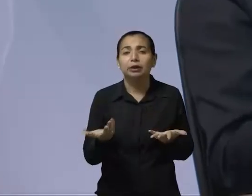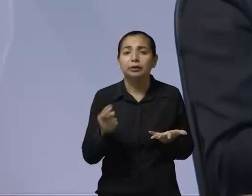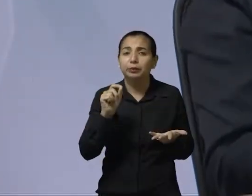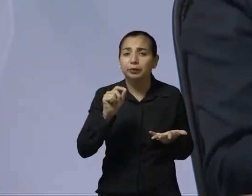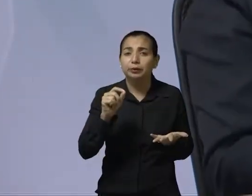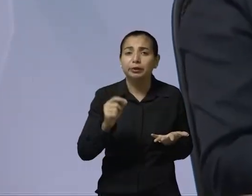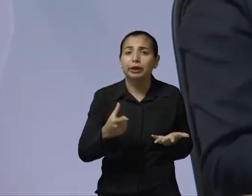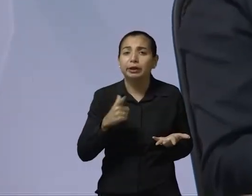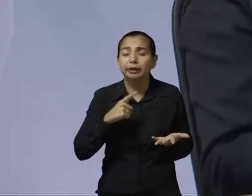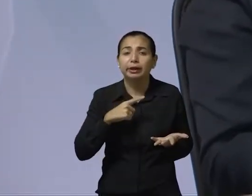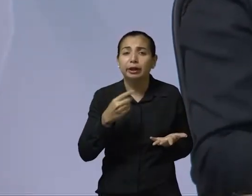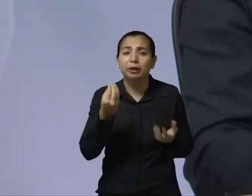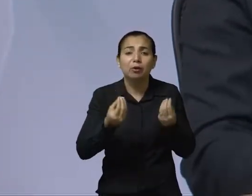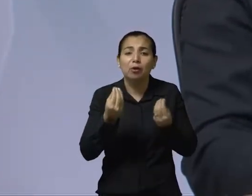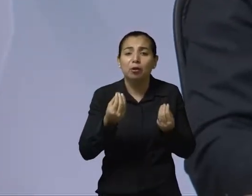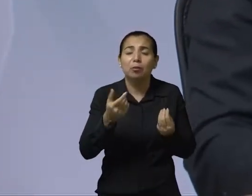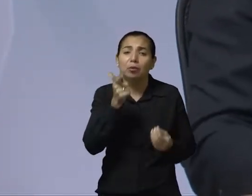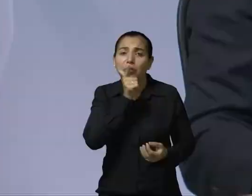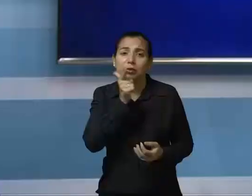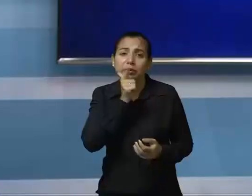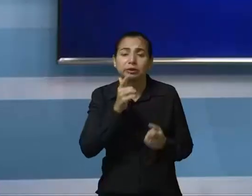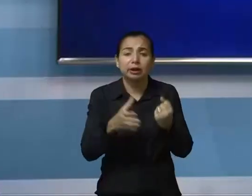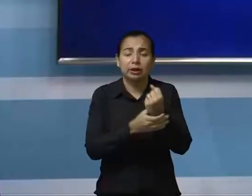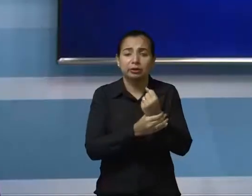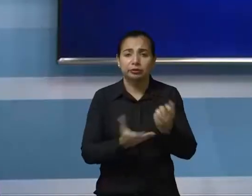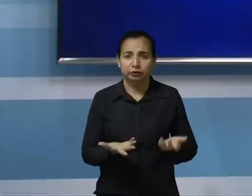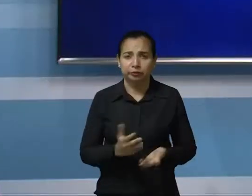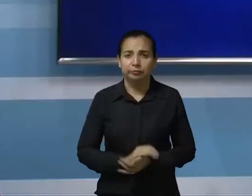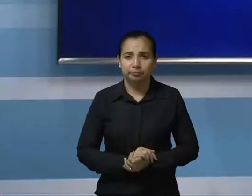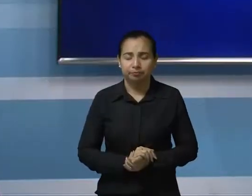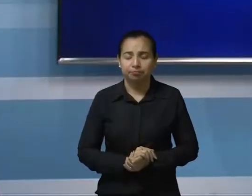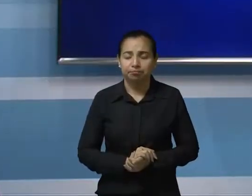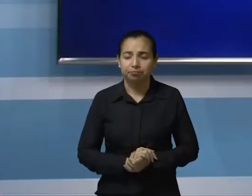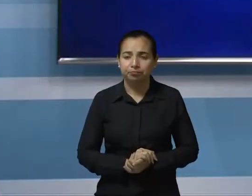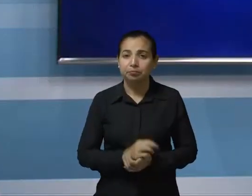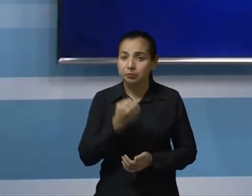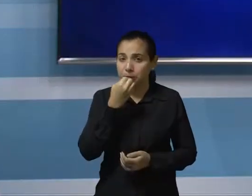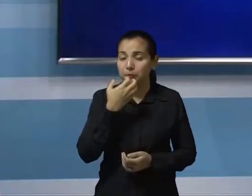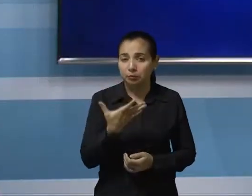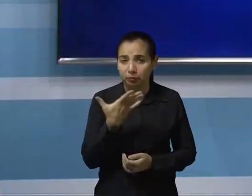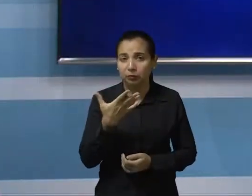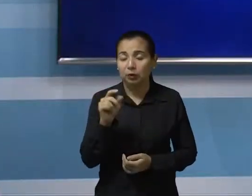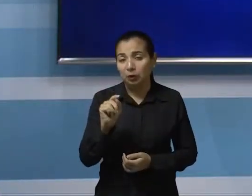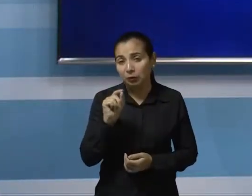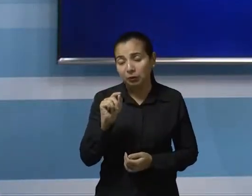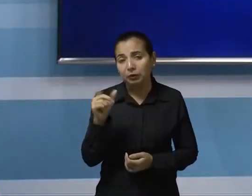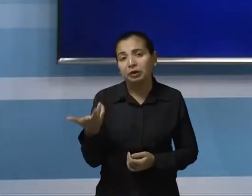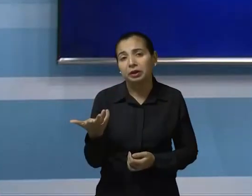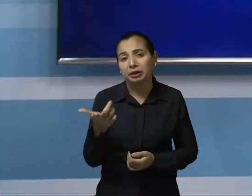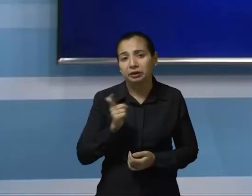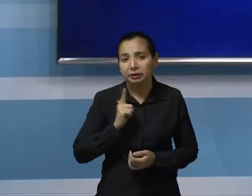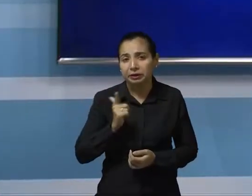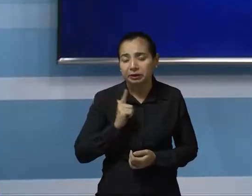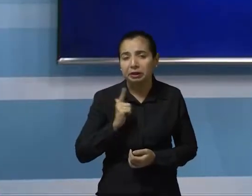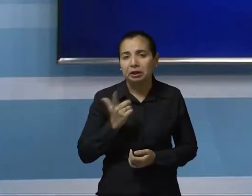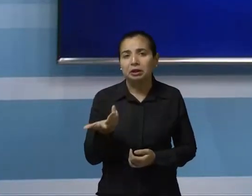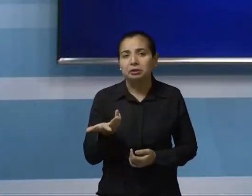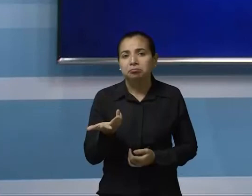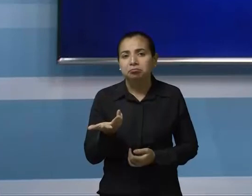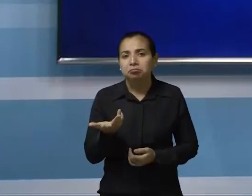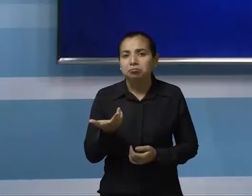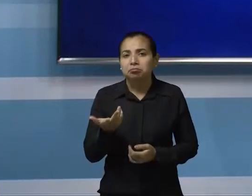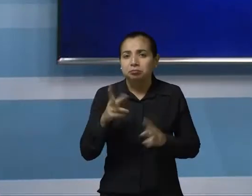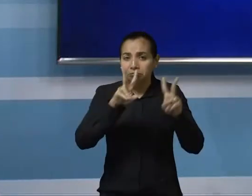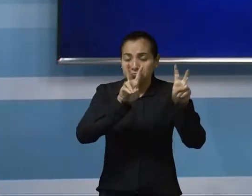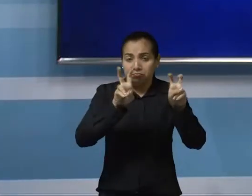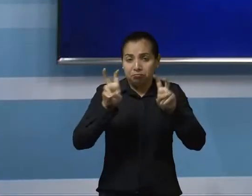porque não estão garantindo. Bom, é evidente que pela complexidade, né, e a natureza do